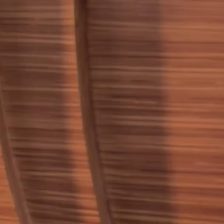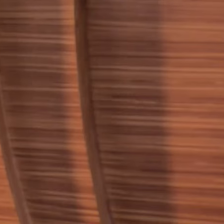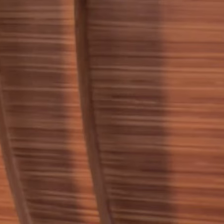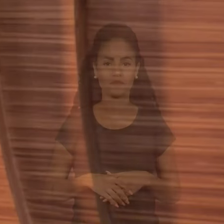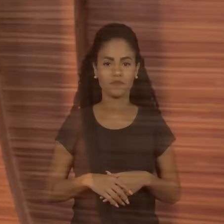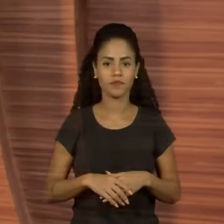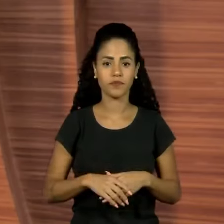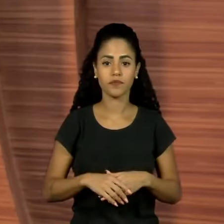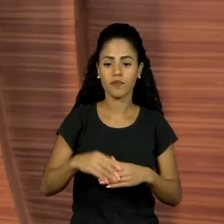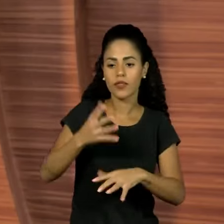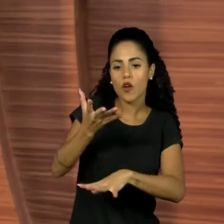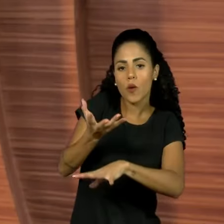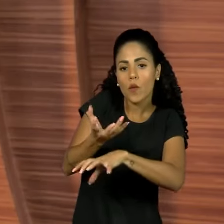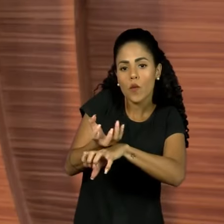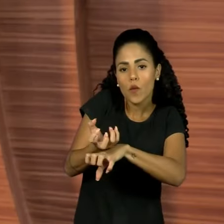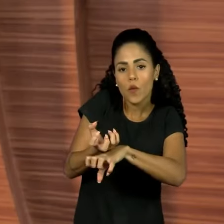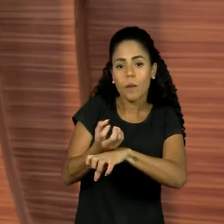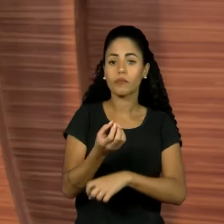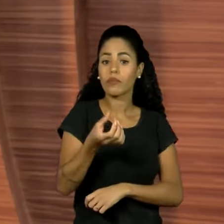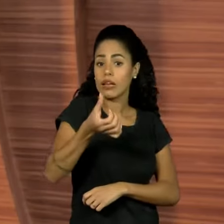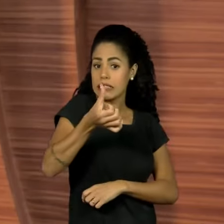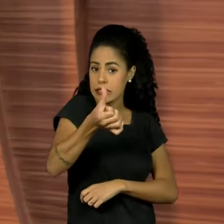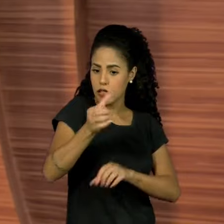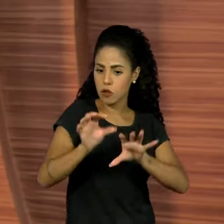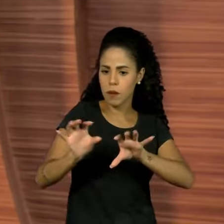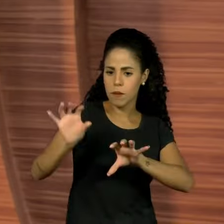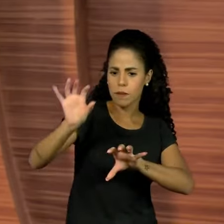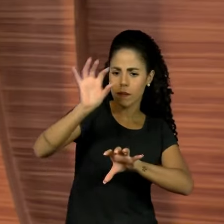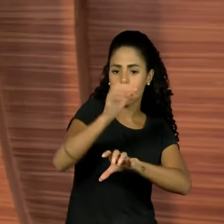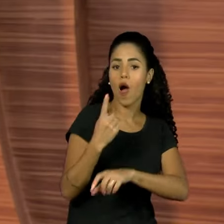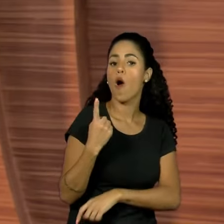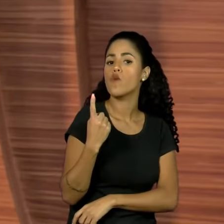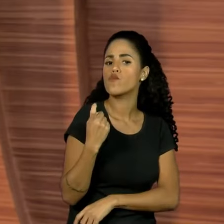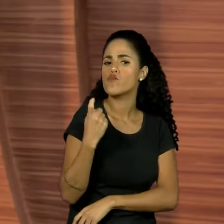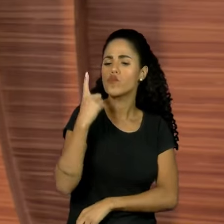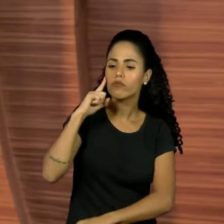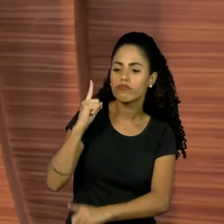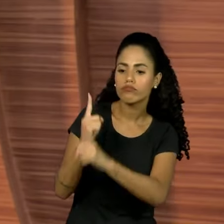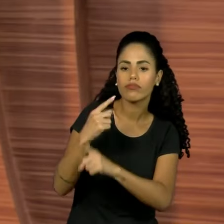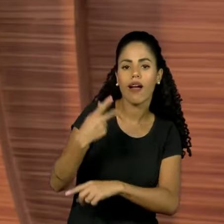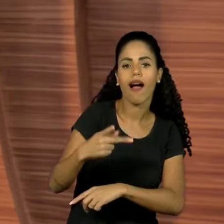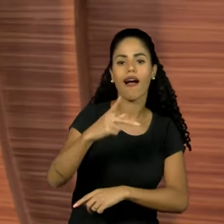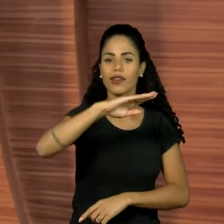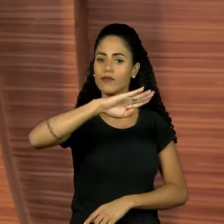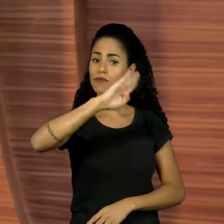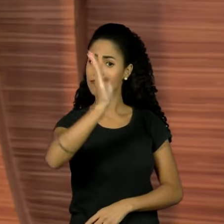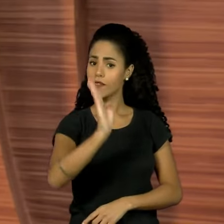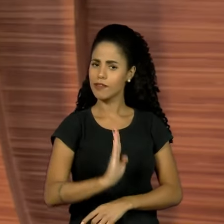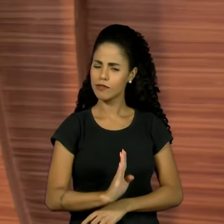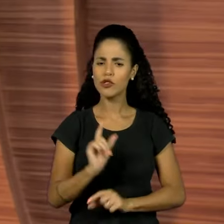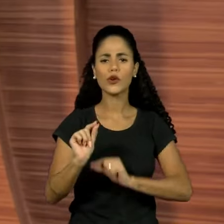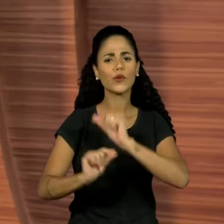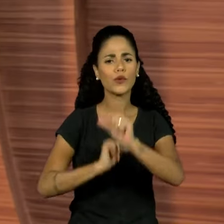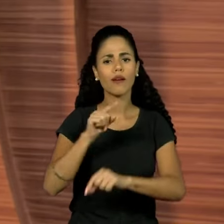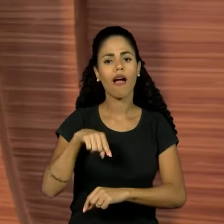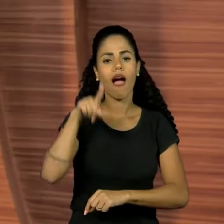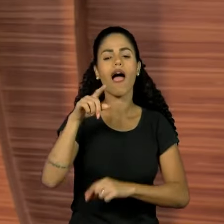A Caatinga é um dos 6 biomas brasileiros, o único encontrado só no nosso país. É também um dos